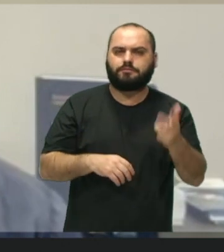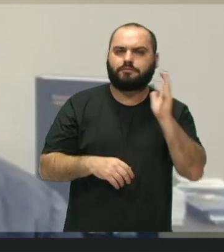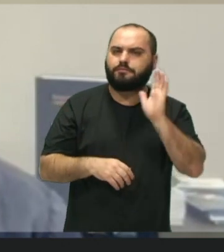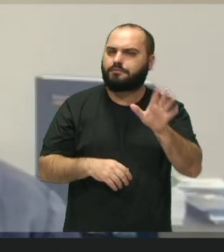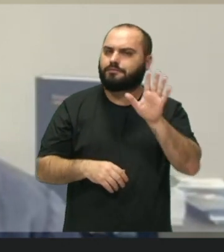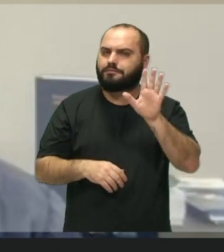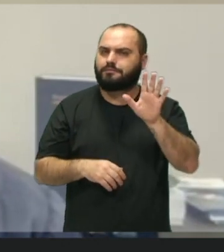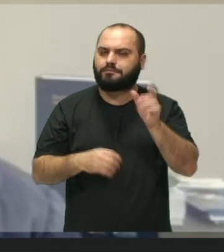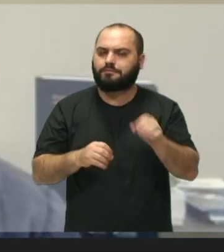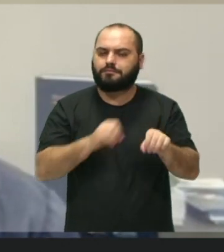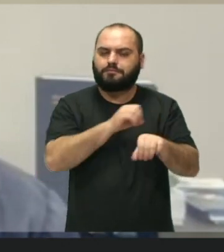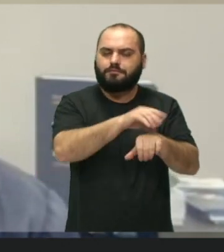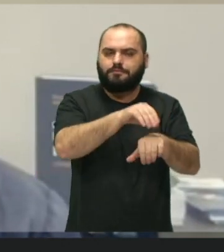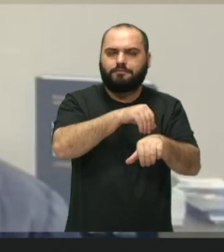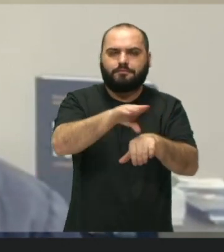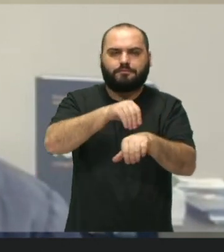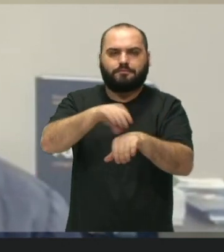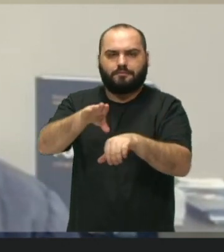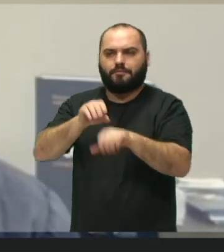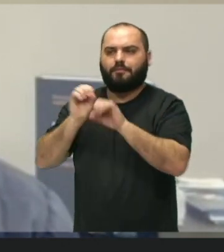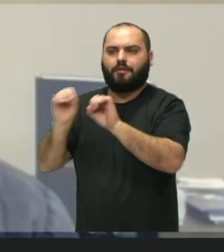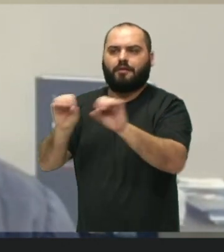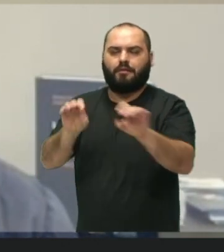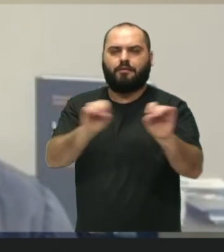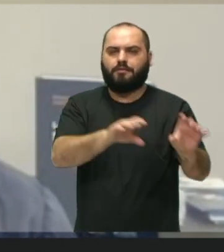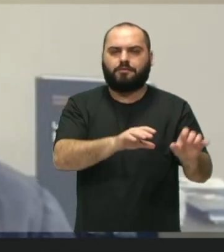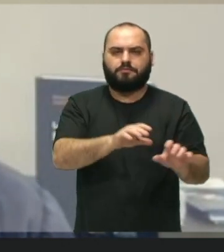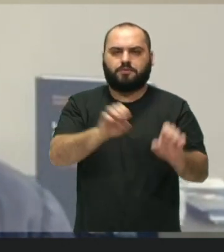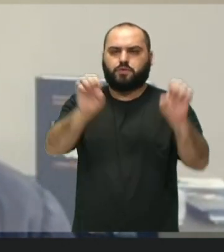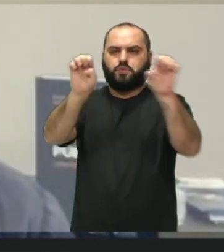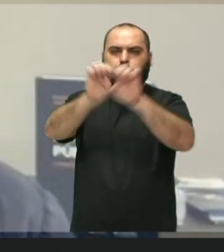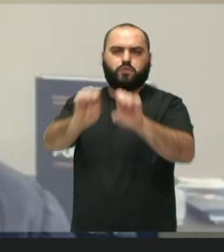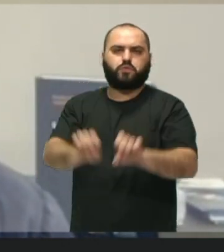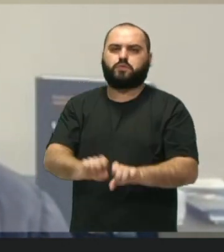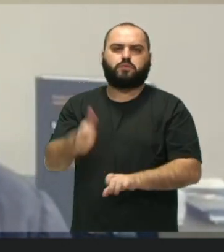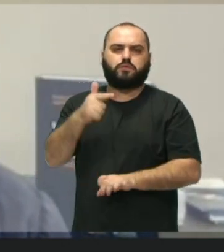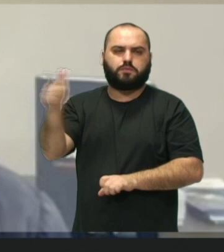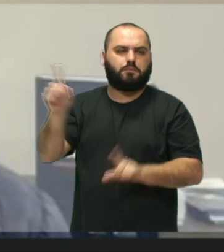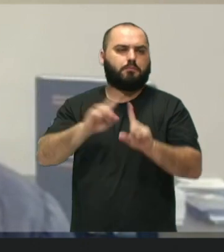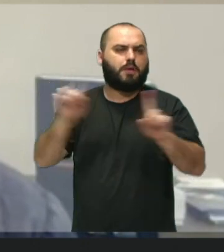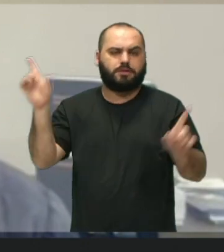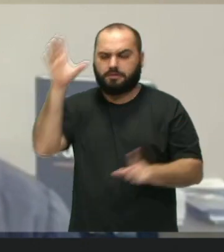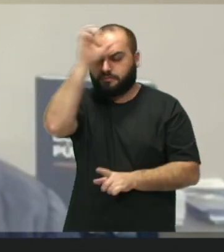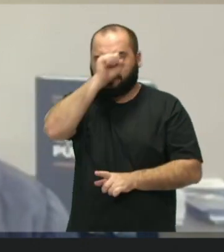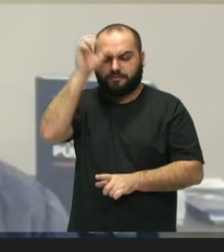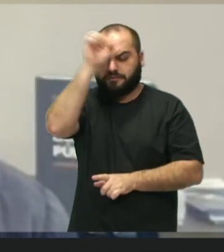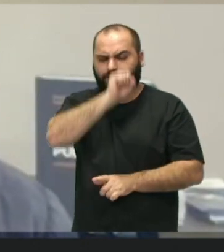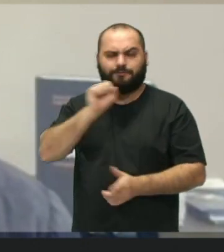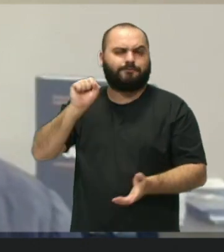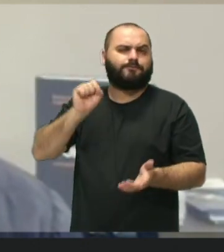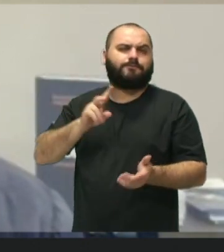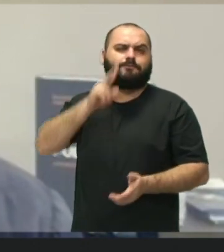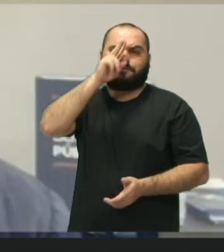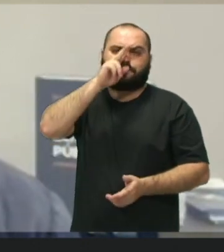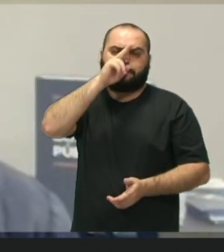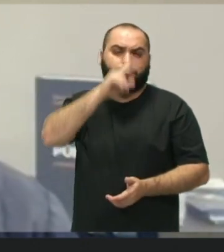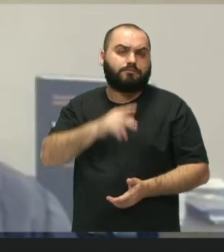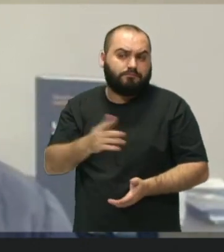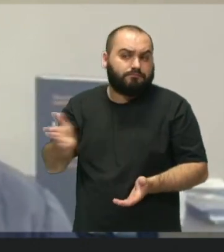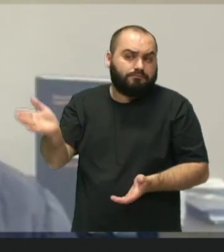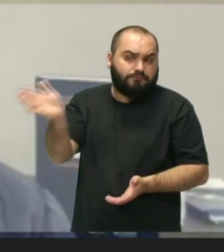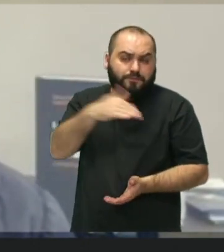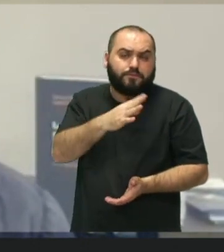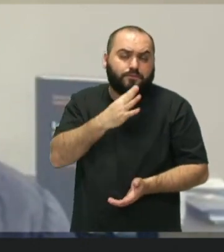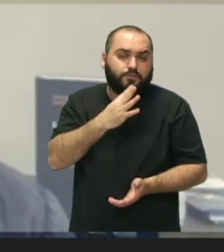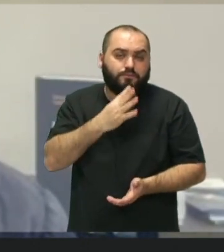aula em cada local, sabe? O pessoal realmente sem estrutura nenhuma e mesmo assim aprenderam demais. Então vamos usufruir isso. Eu